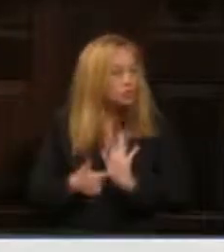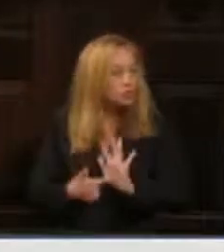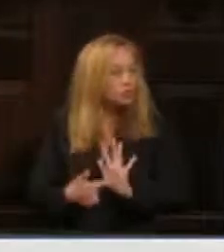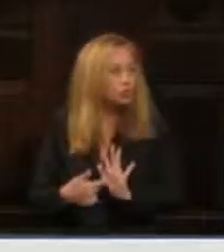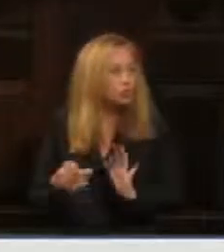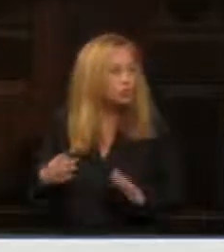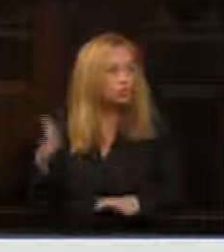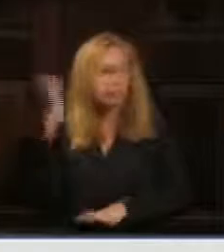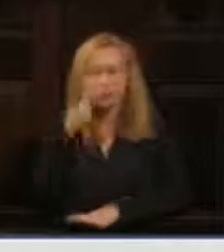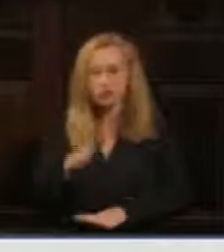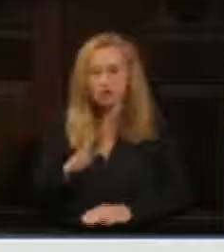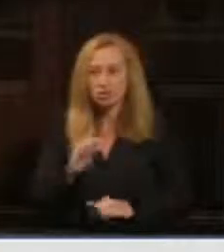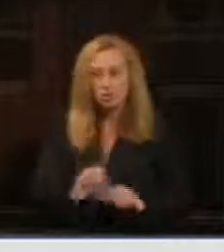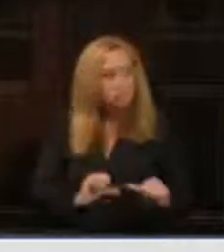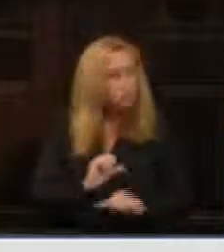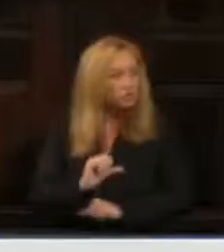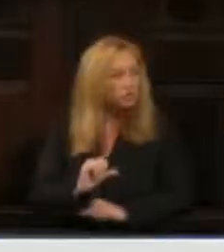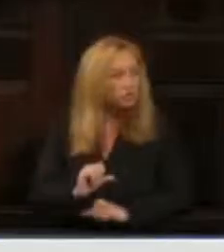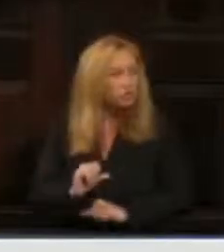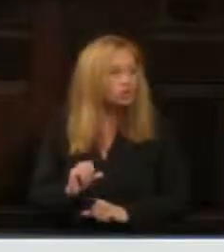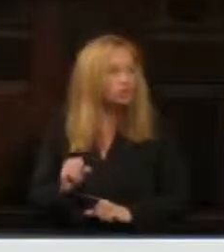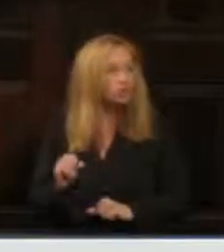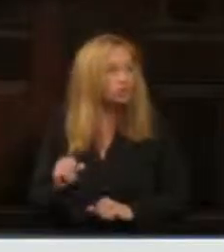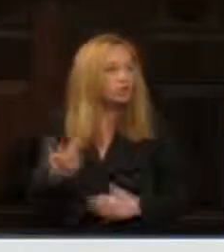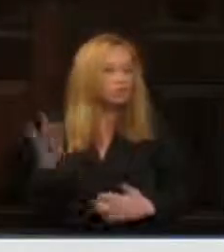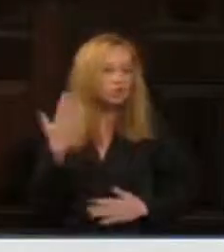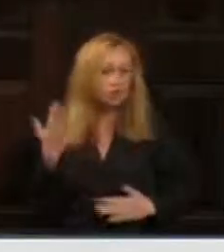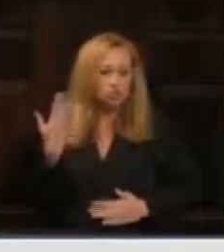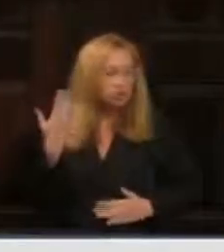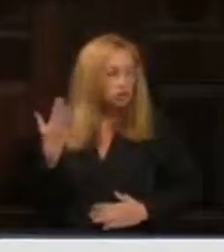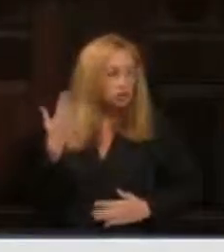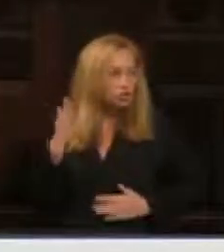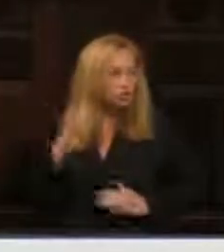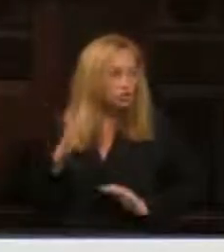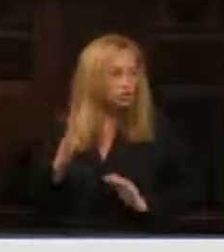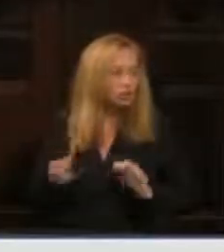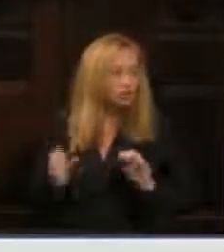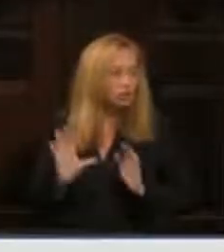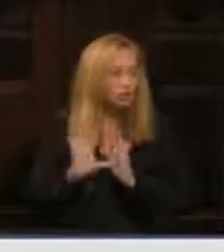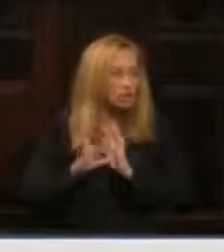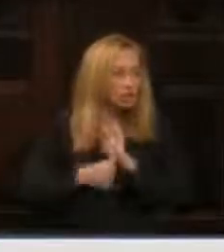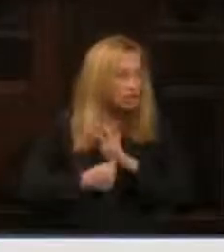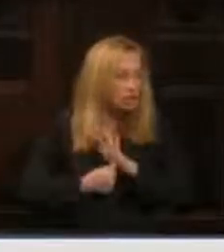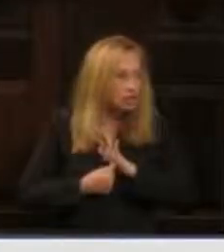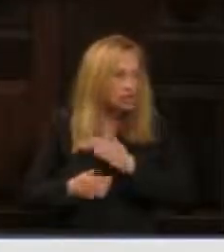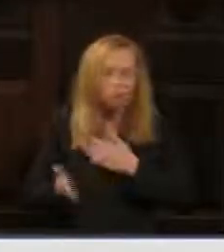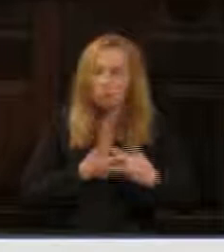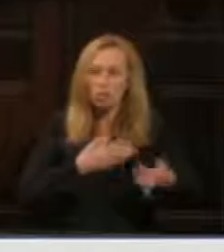mudando, que corrupto e bandido, não importando o cargo que eles ocupem,